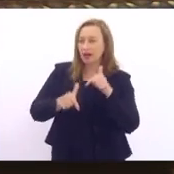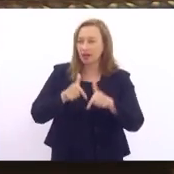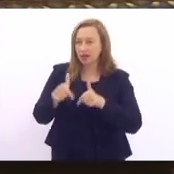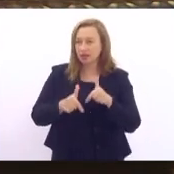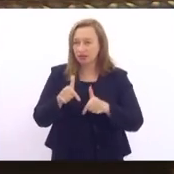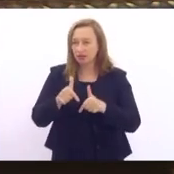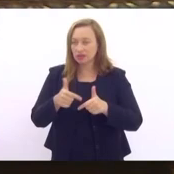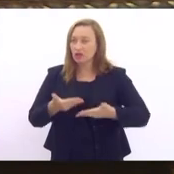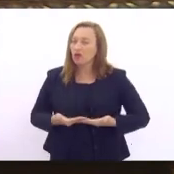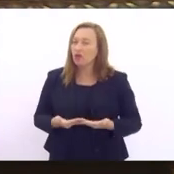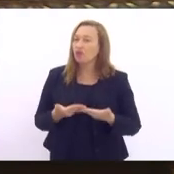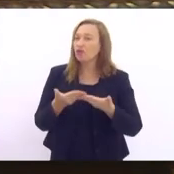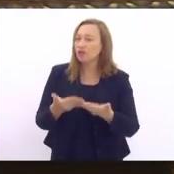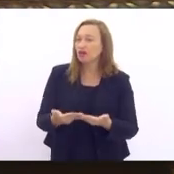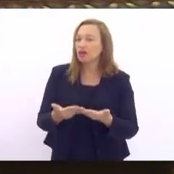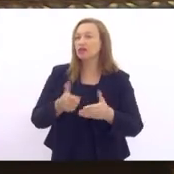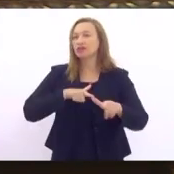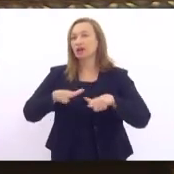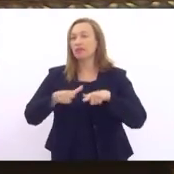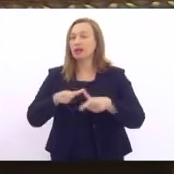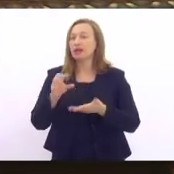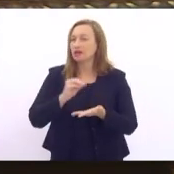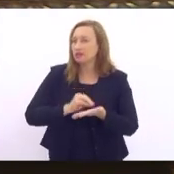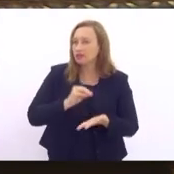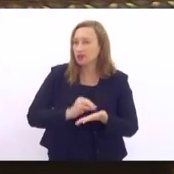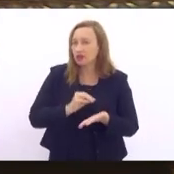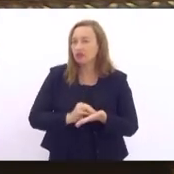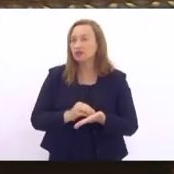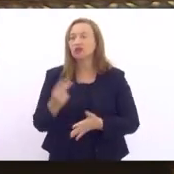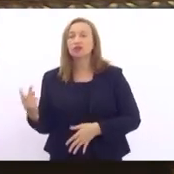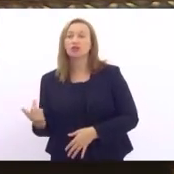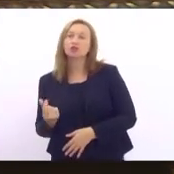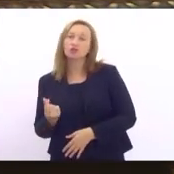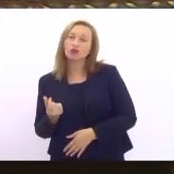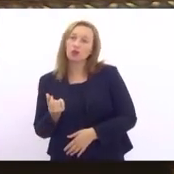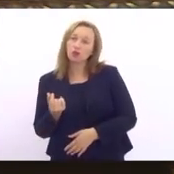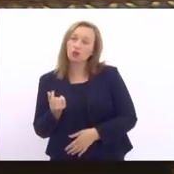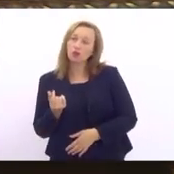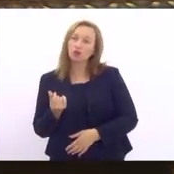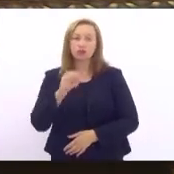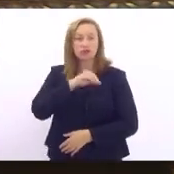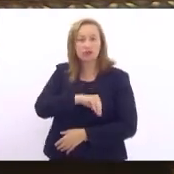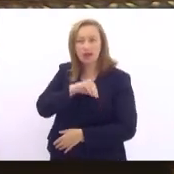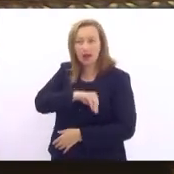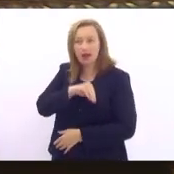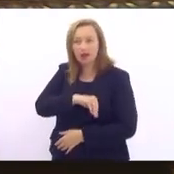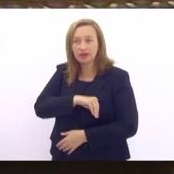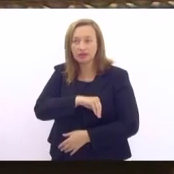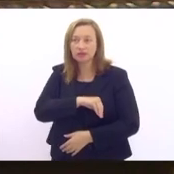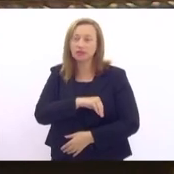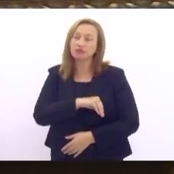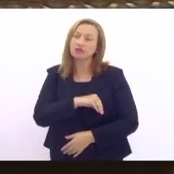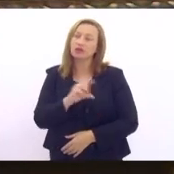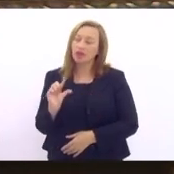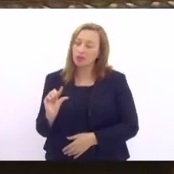de derrisão do valor da renda de trabalho, dos salários, é mister que nós avancemos. Então,